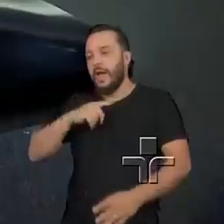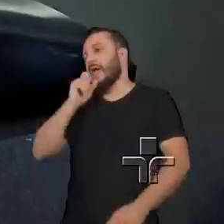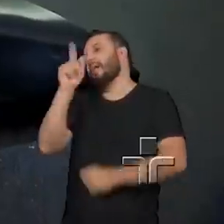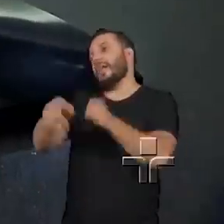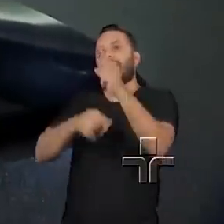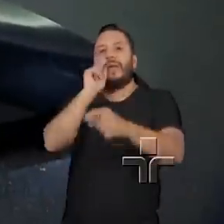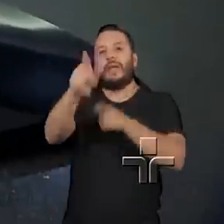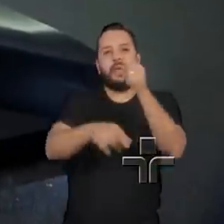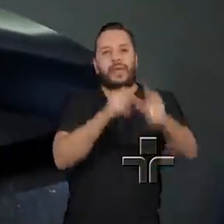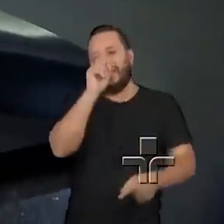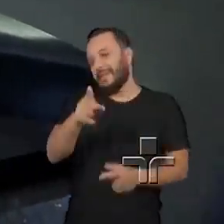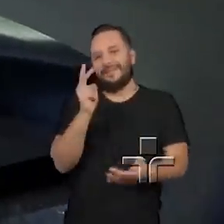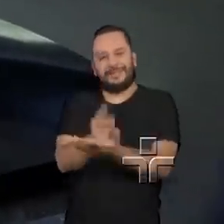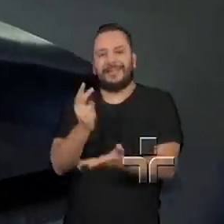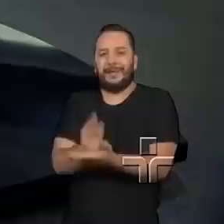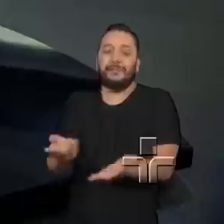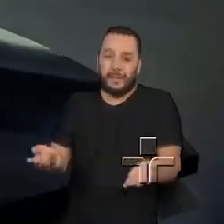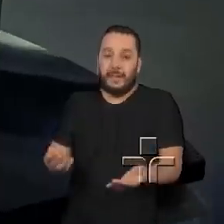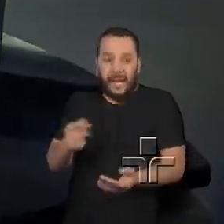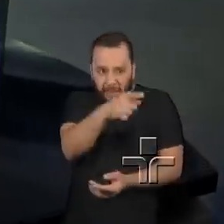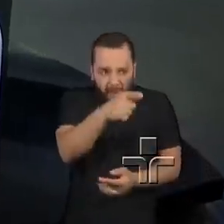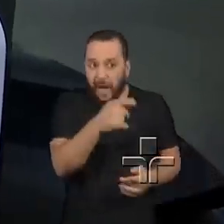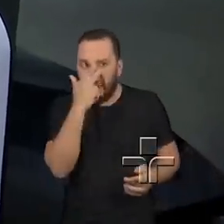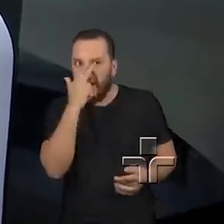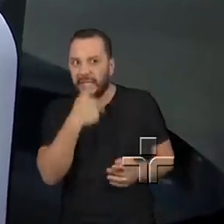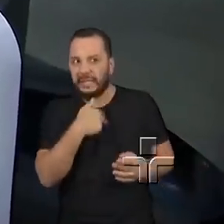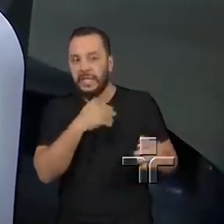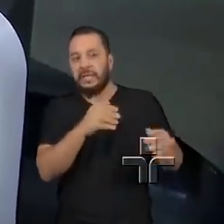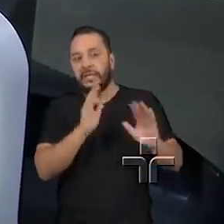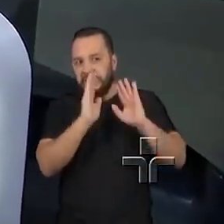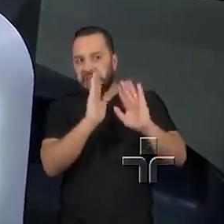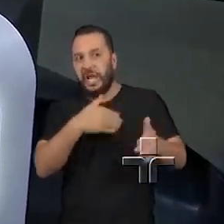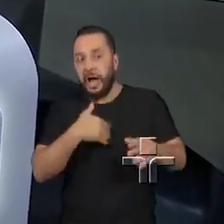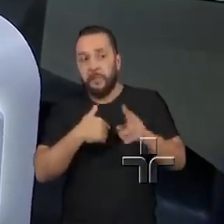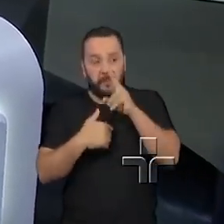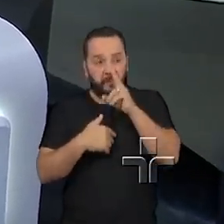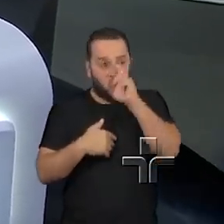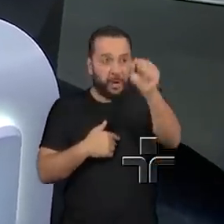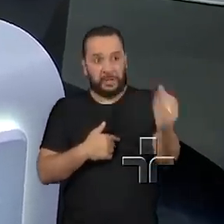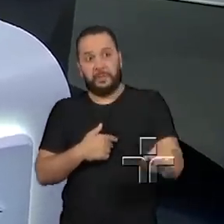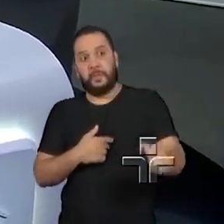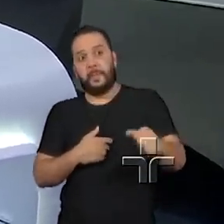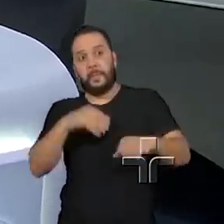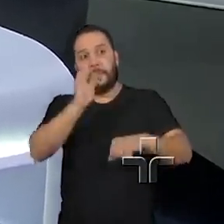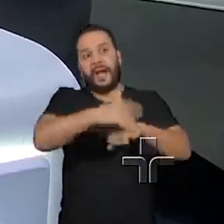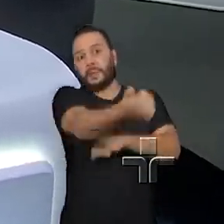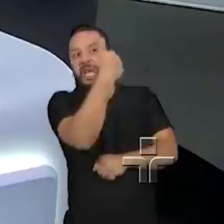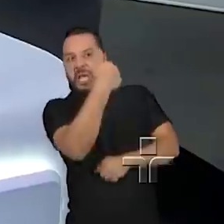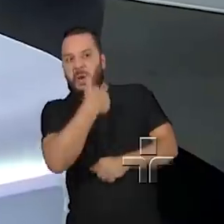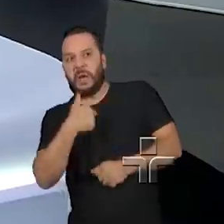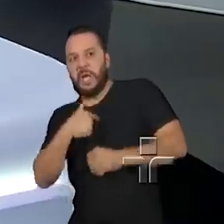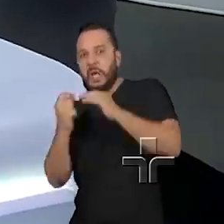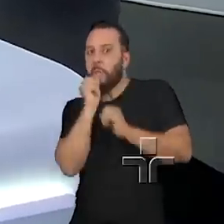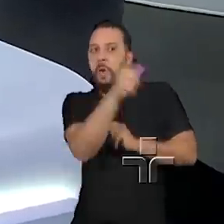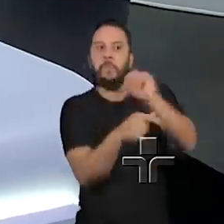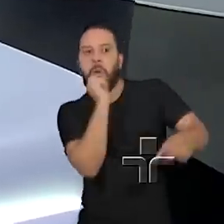representar alguma ameaça para o seu projeto de poder, ele busca atacar e mobilizar suas redes contra para ter hegemonia política no seu campo e aposta que